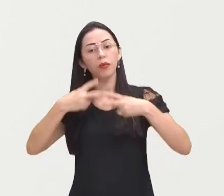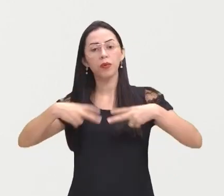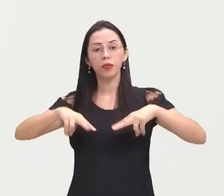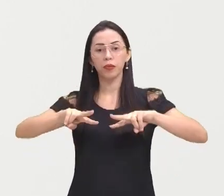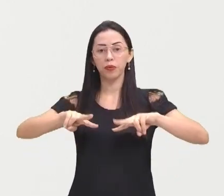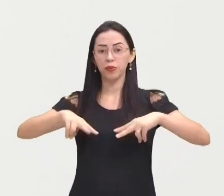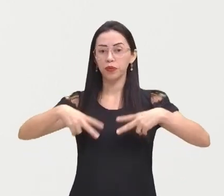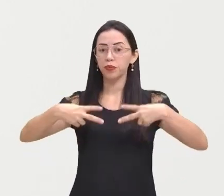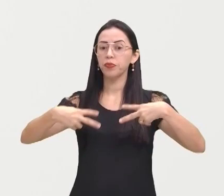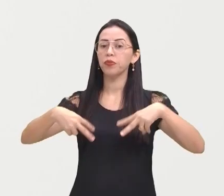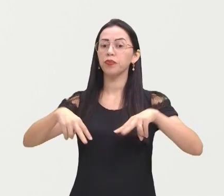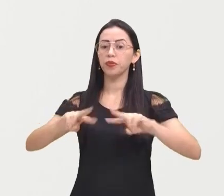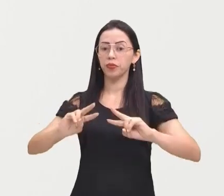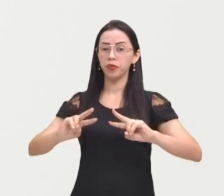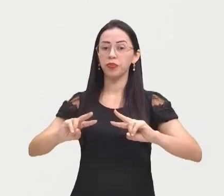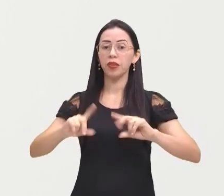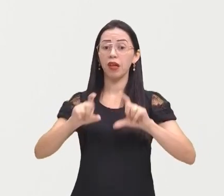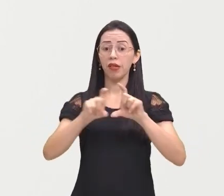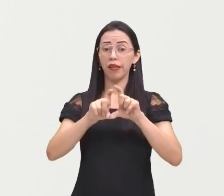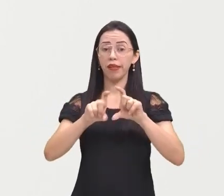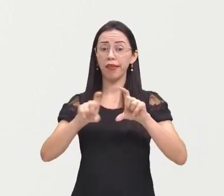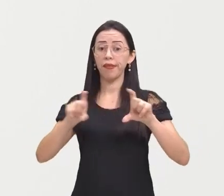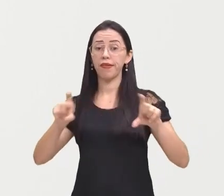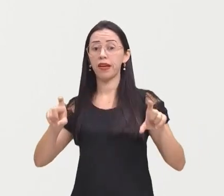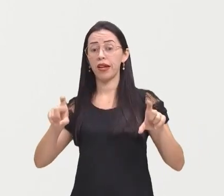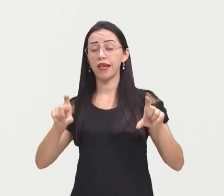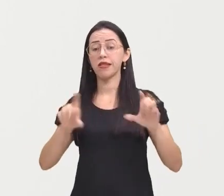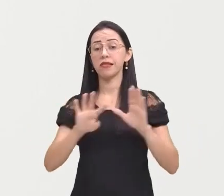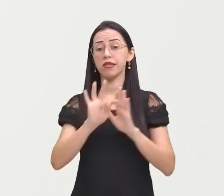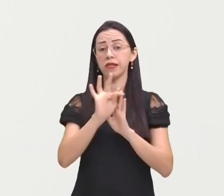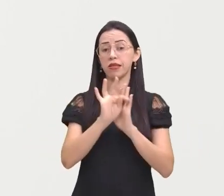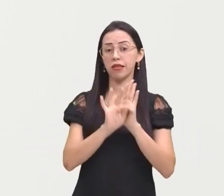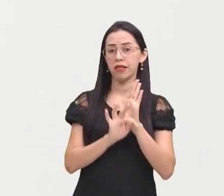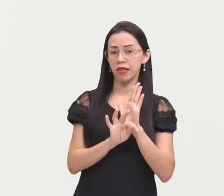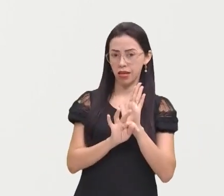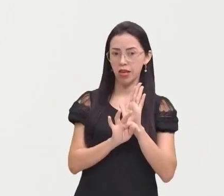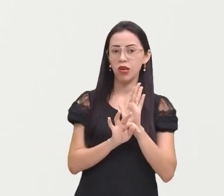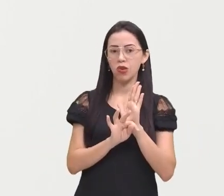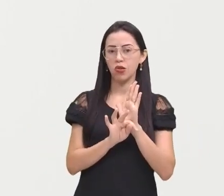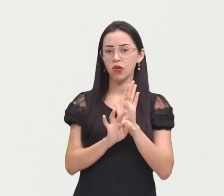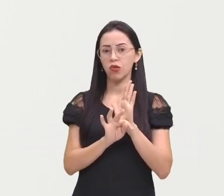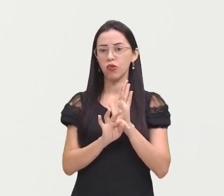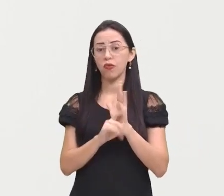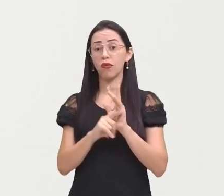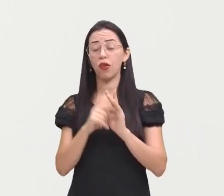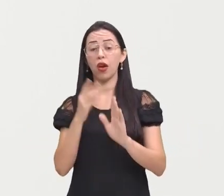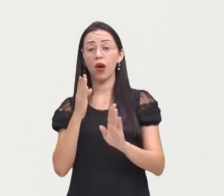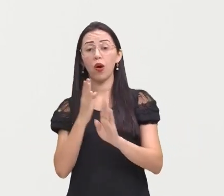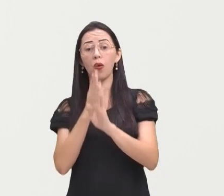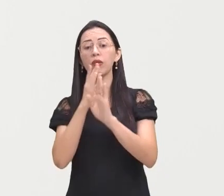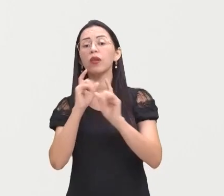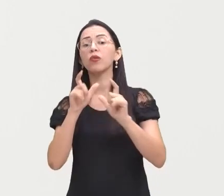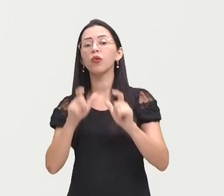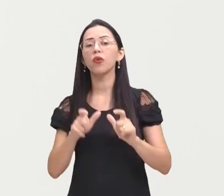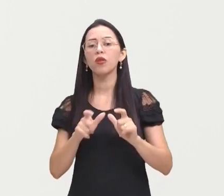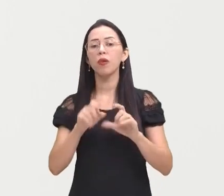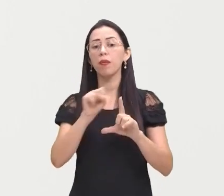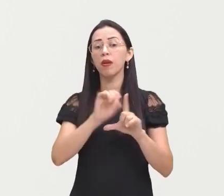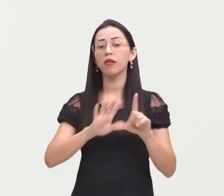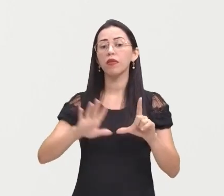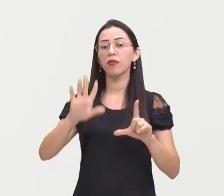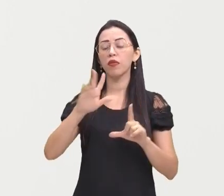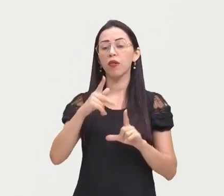fragmento textual retirado da plataforma Pro Futuro. Relato de viagem do